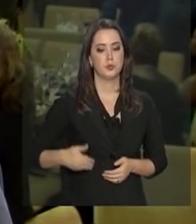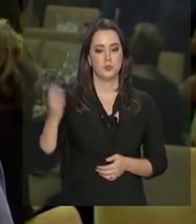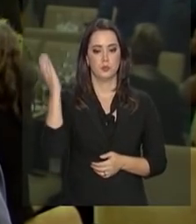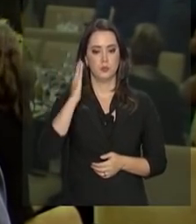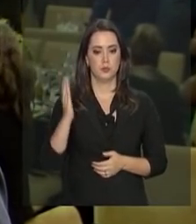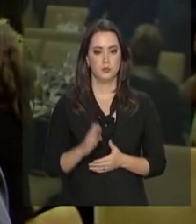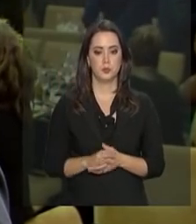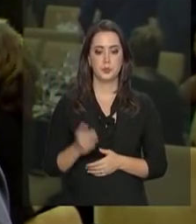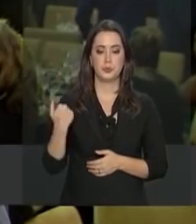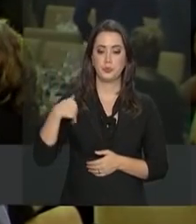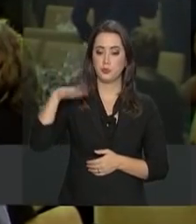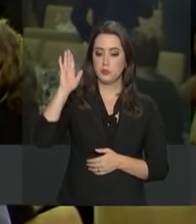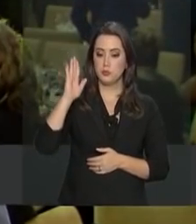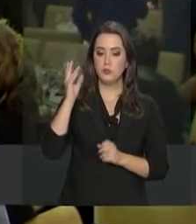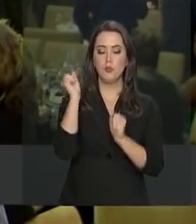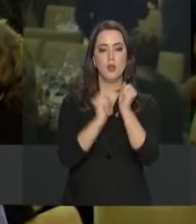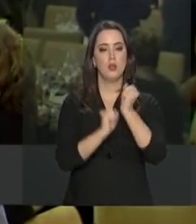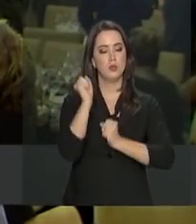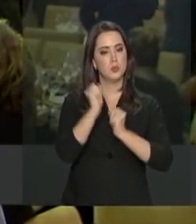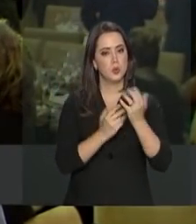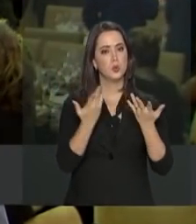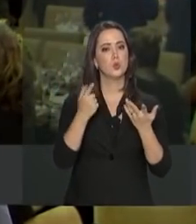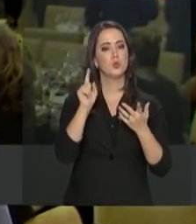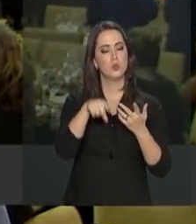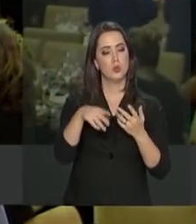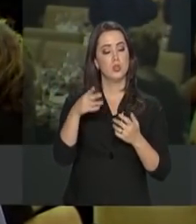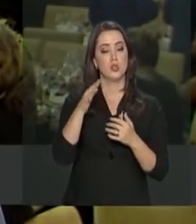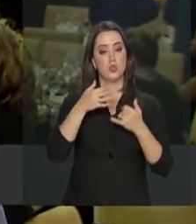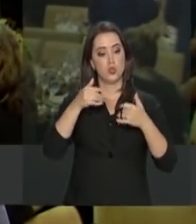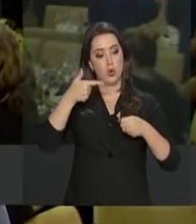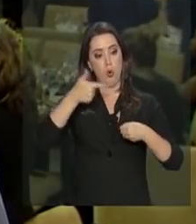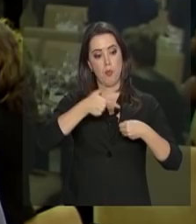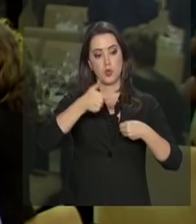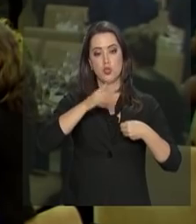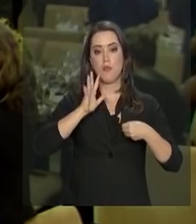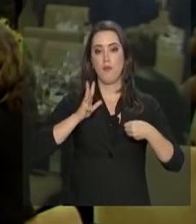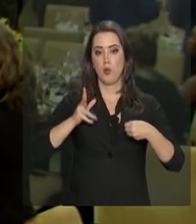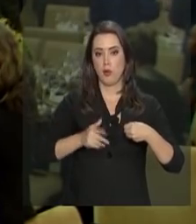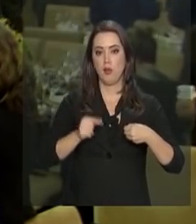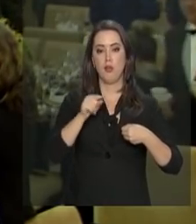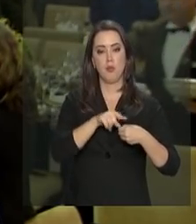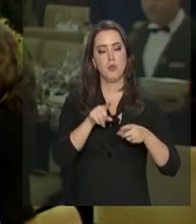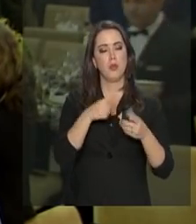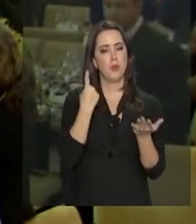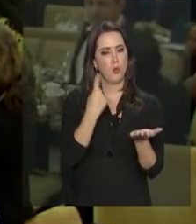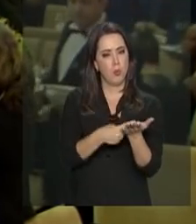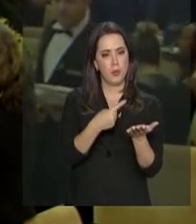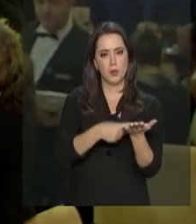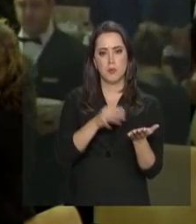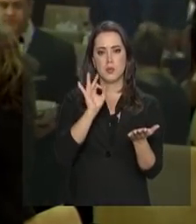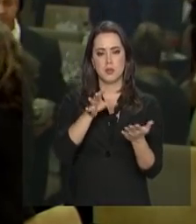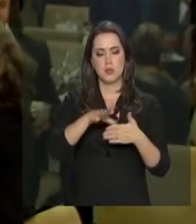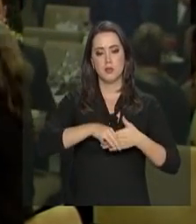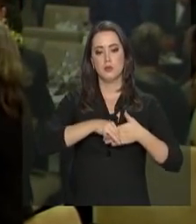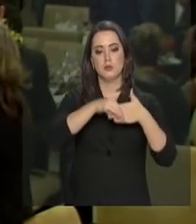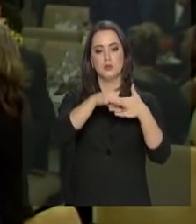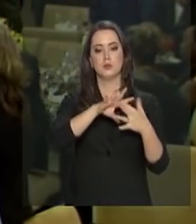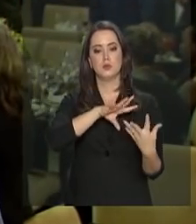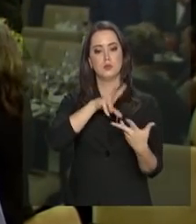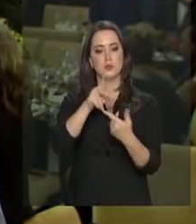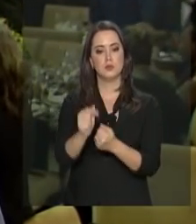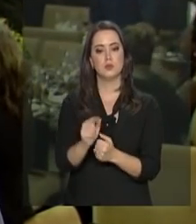ser um dos maiores produtores de combustível limpo o brasil também cumpre o papel de liderança mundial